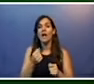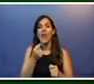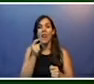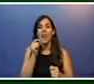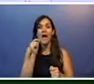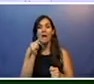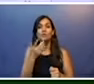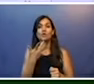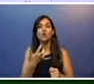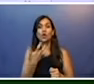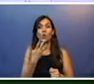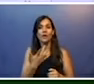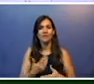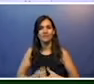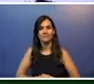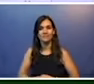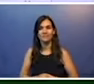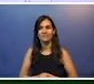tá bom?